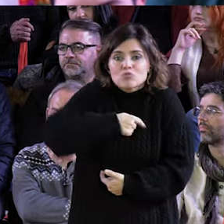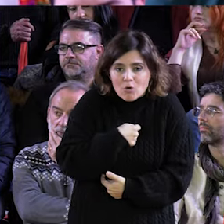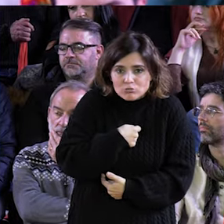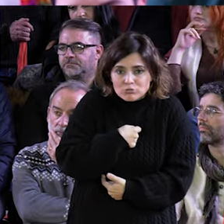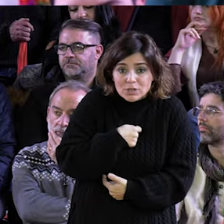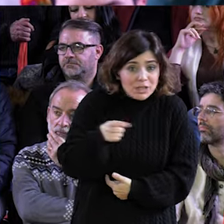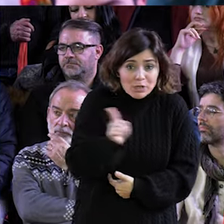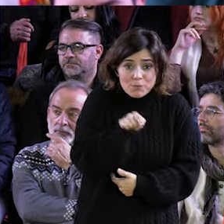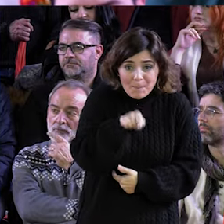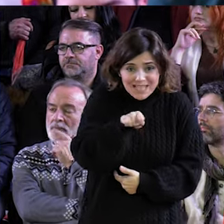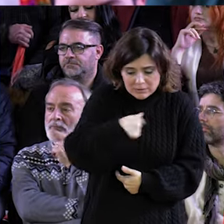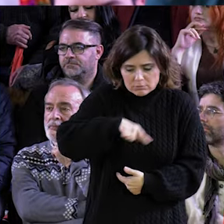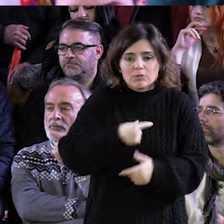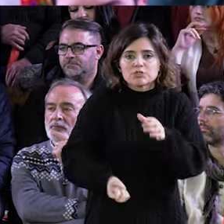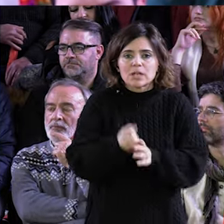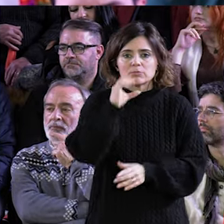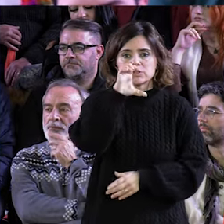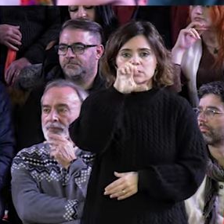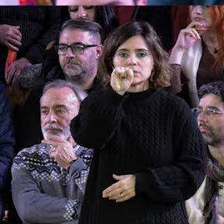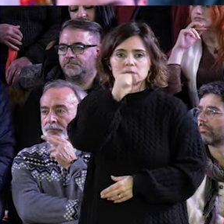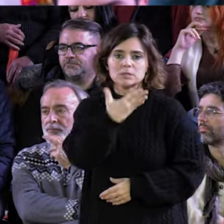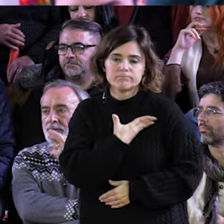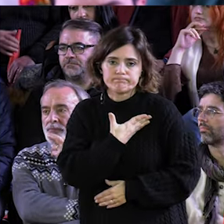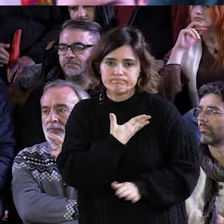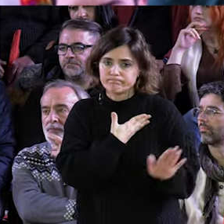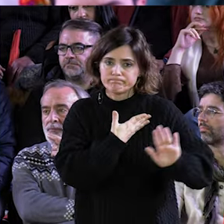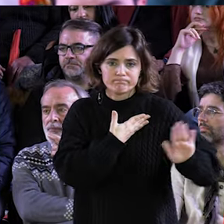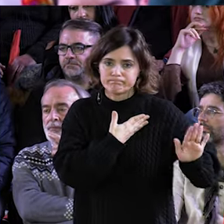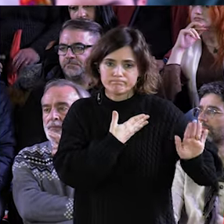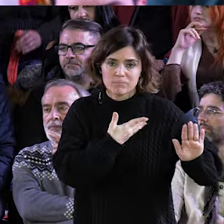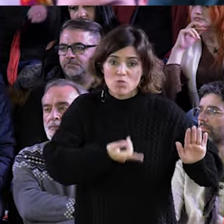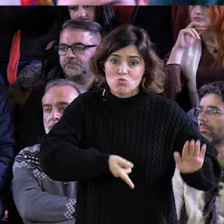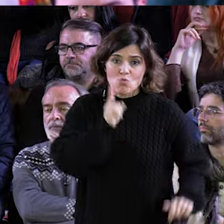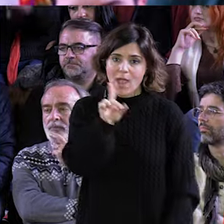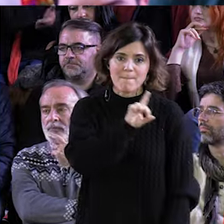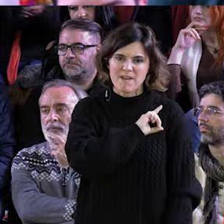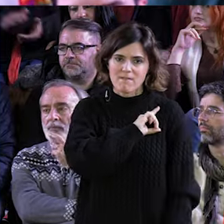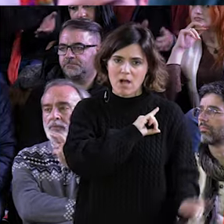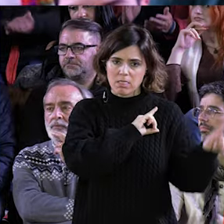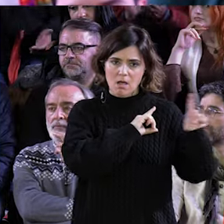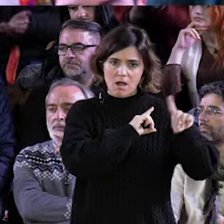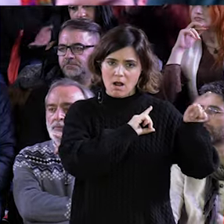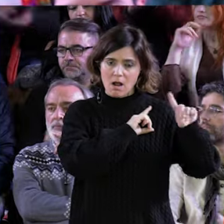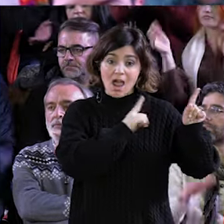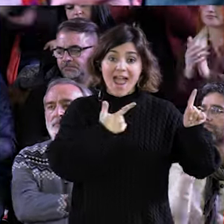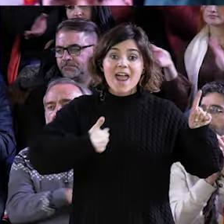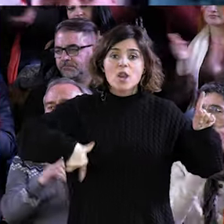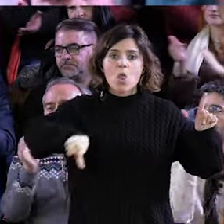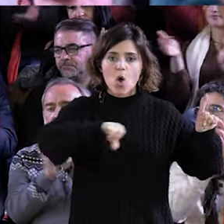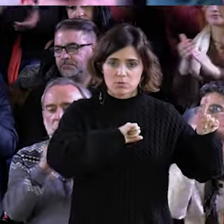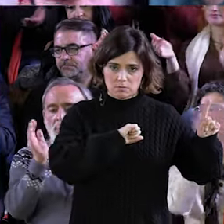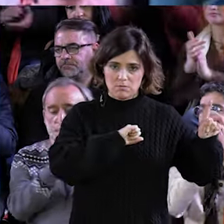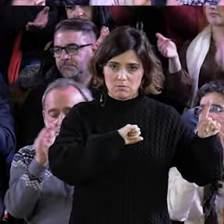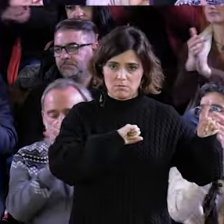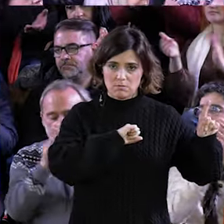criámos. A Caixa Geral de Depósito não é dos banqueiros privados, é nossa, é